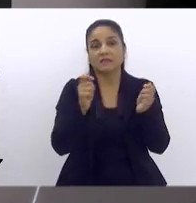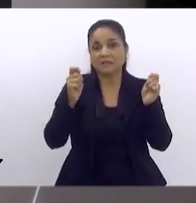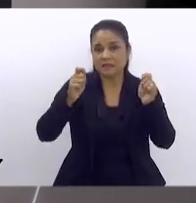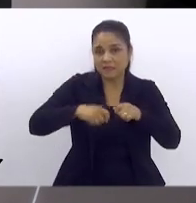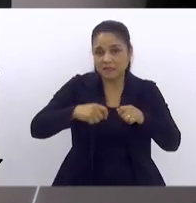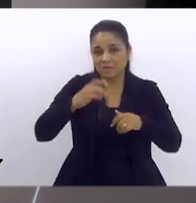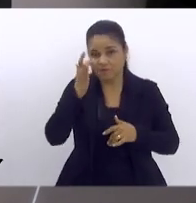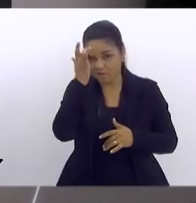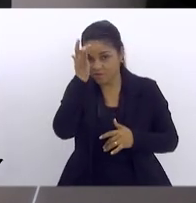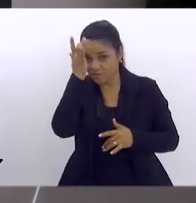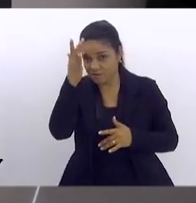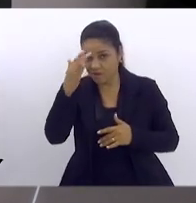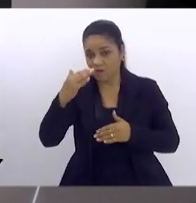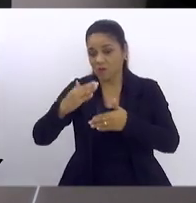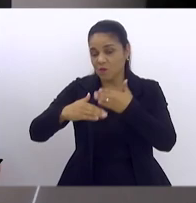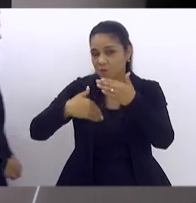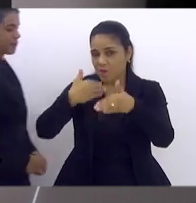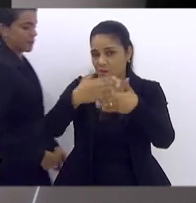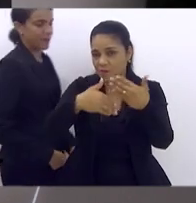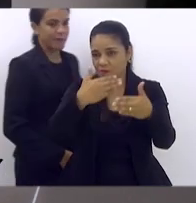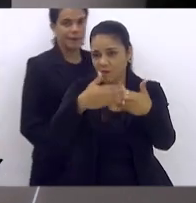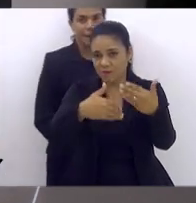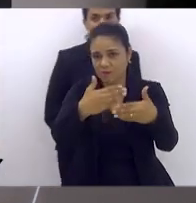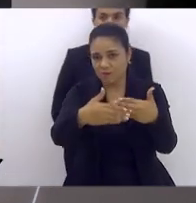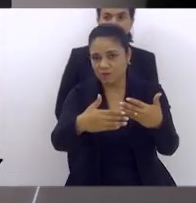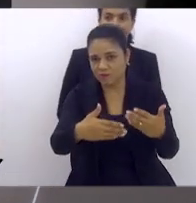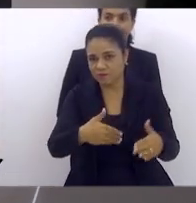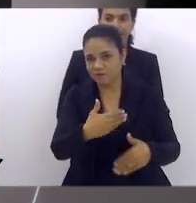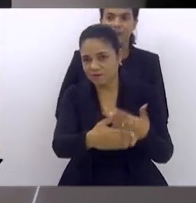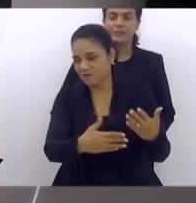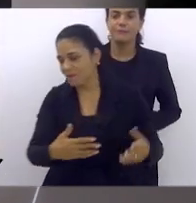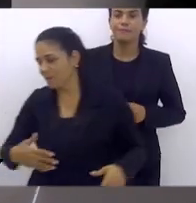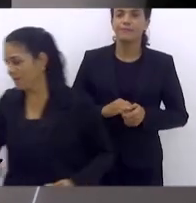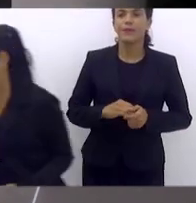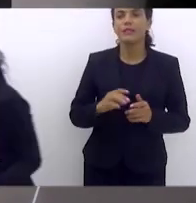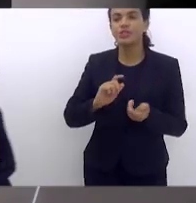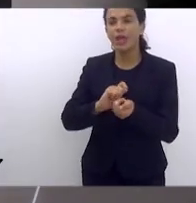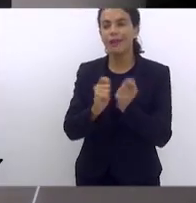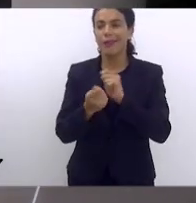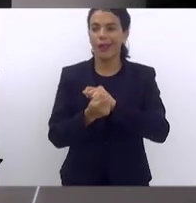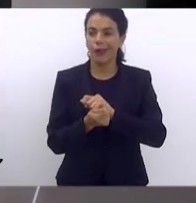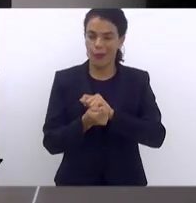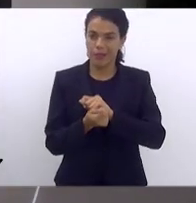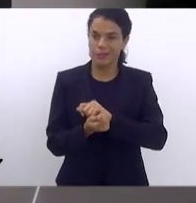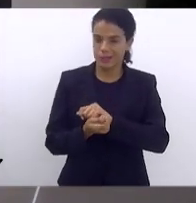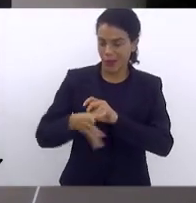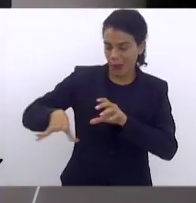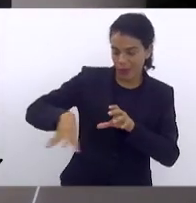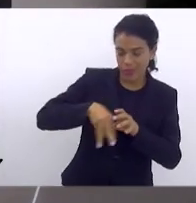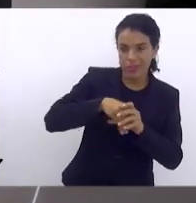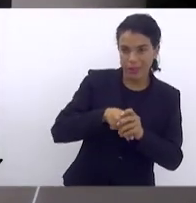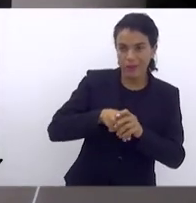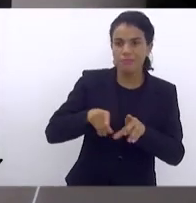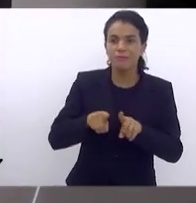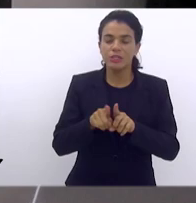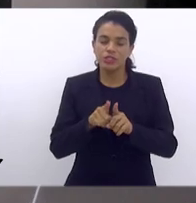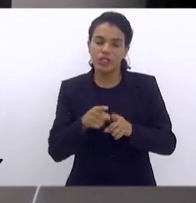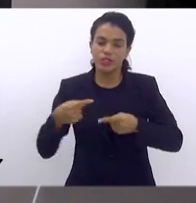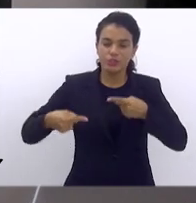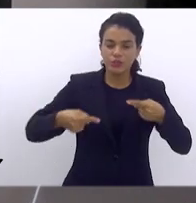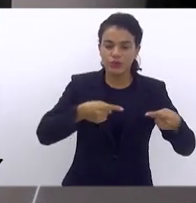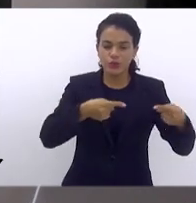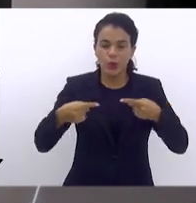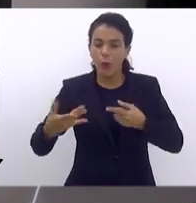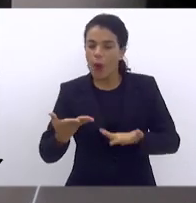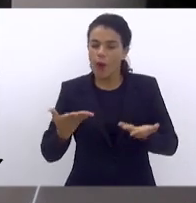facilita o processo de adequação interna para a gente estipular mesmo quais são os riscos que